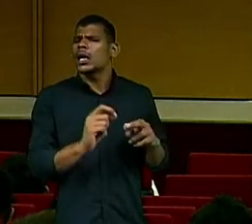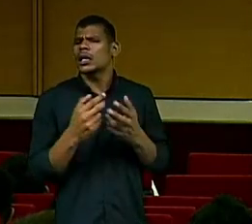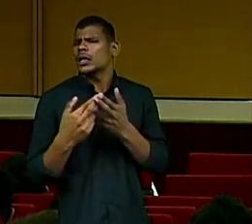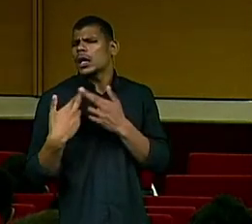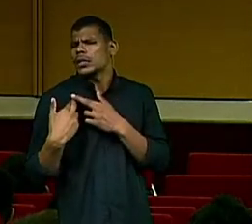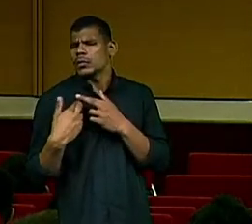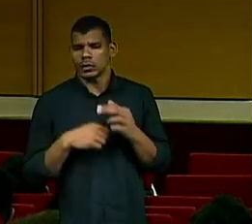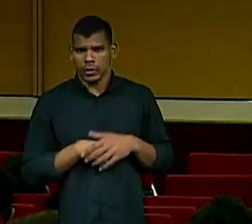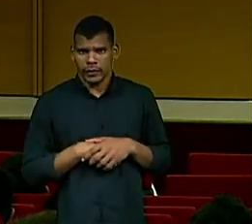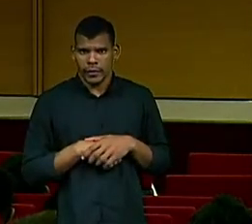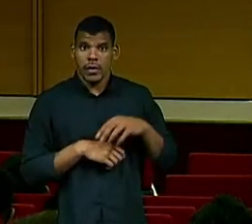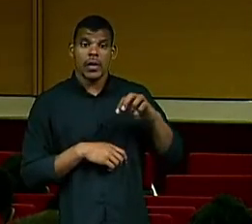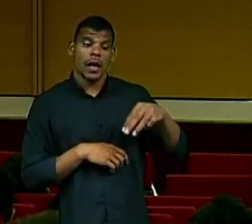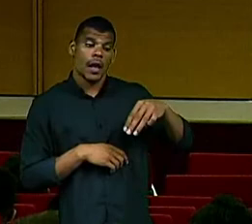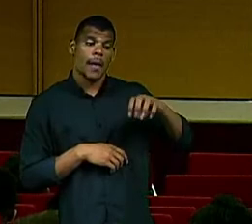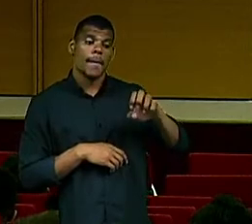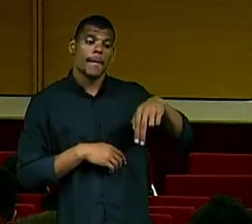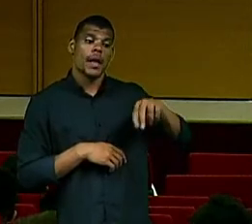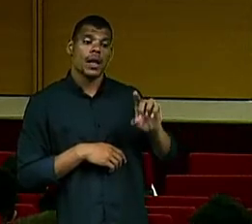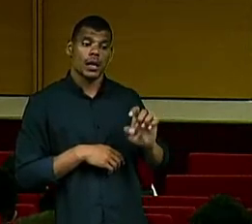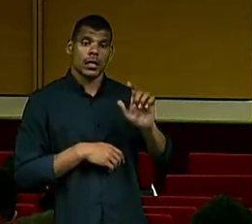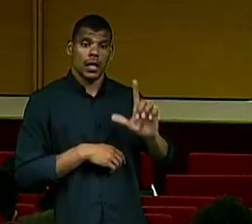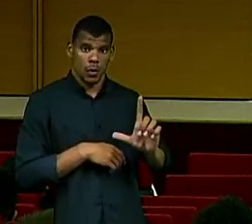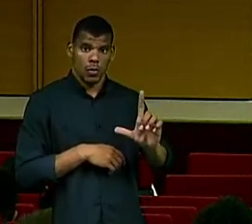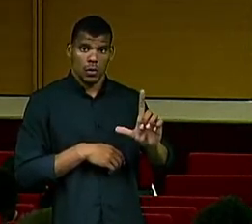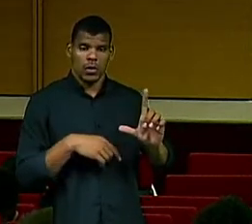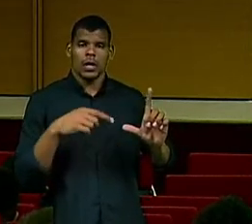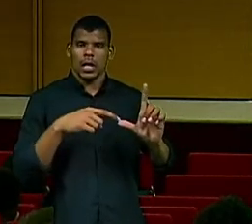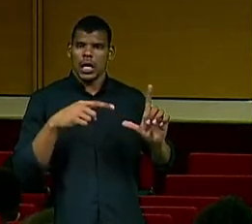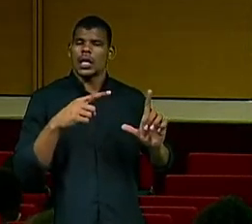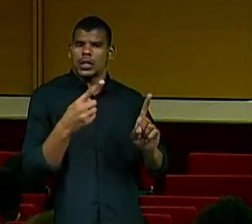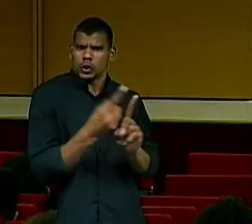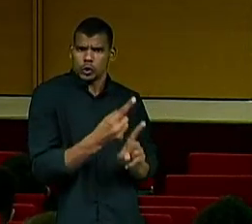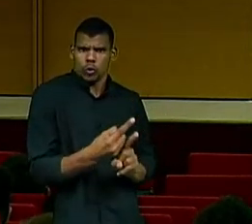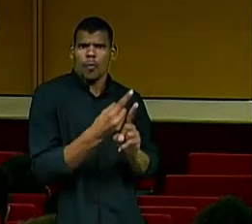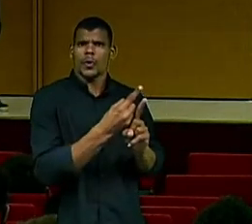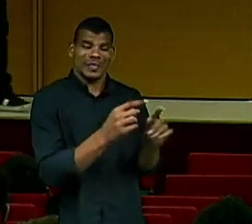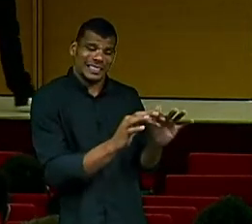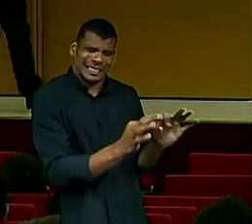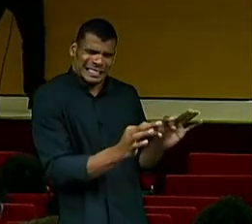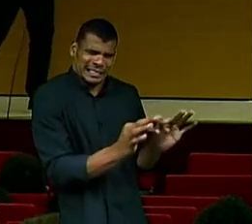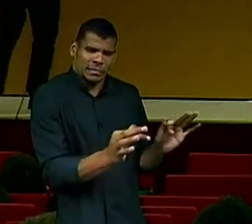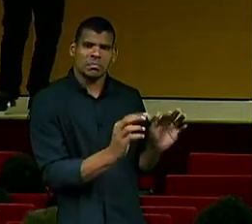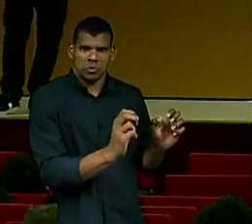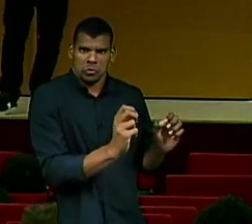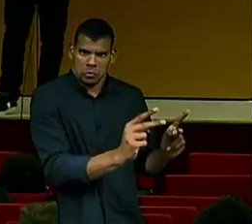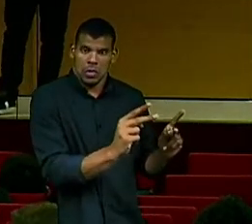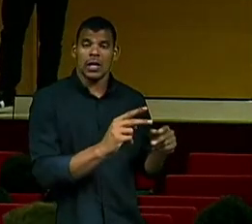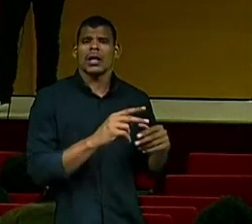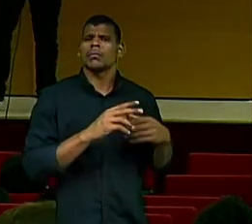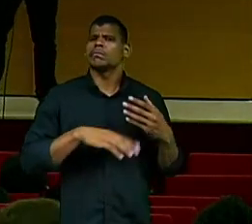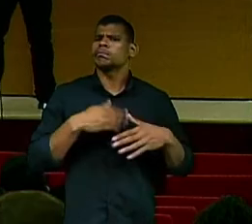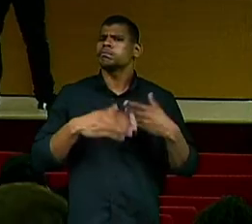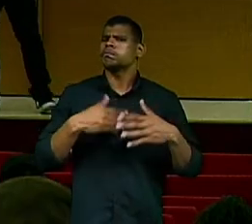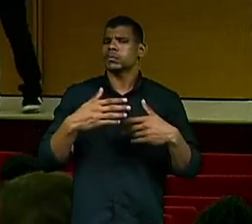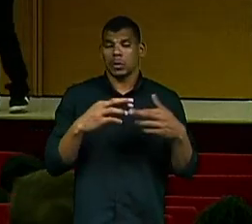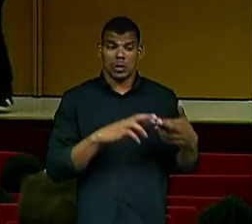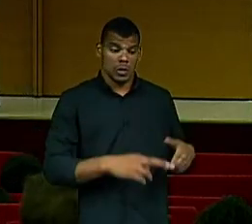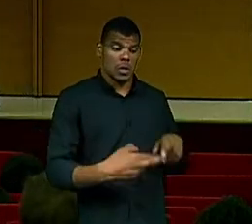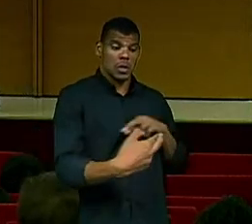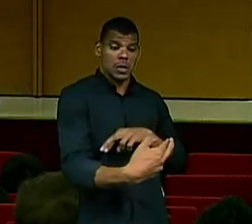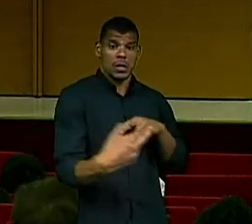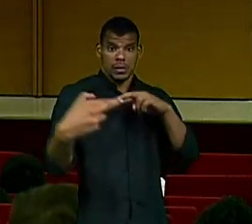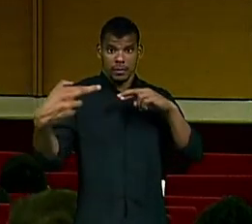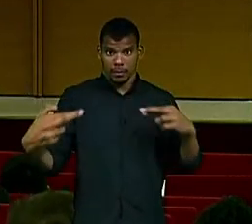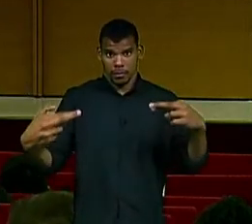depois que foram feitas aí beleza passaram séculos e o ser humano ele foi descobrindo novas